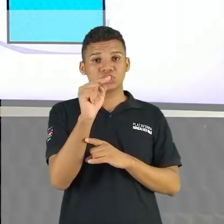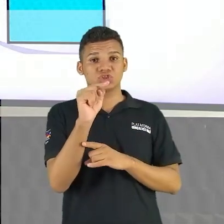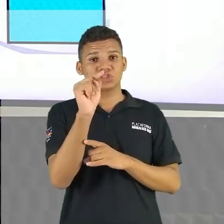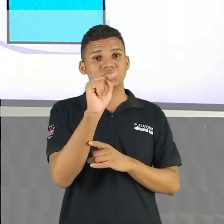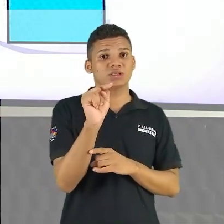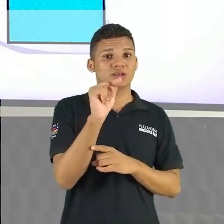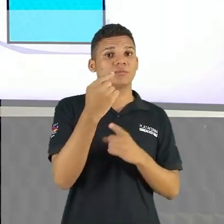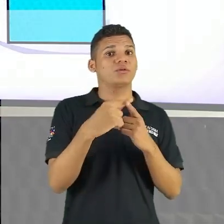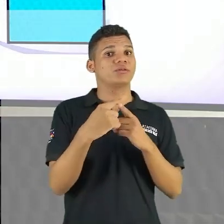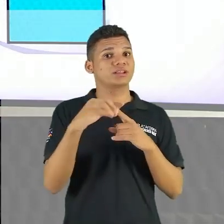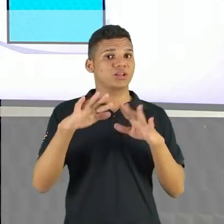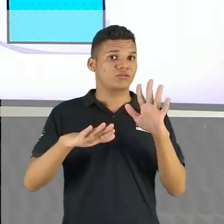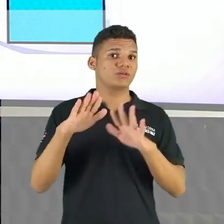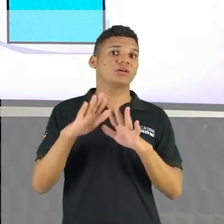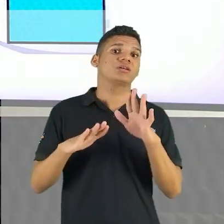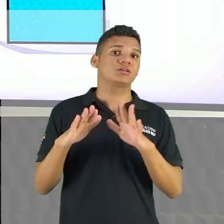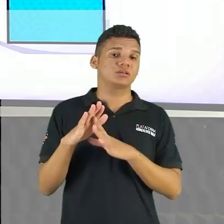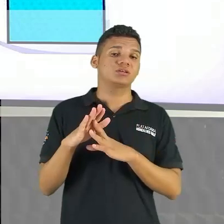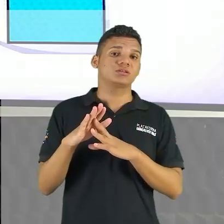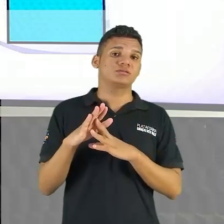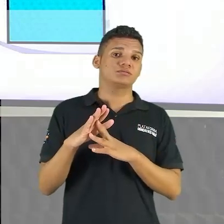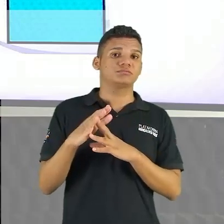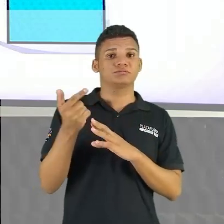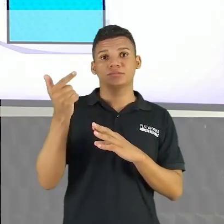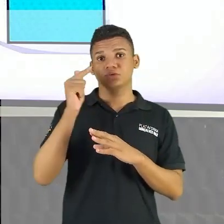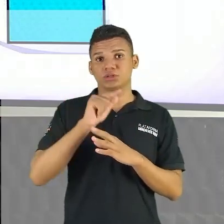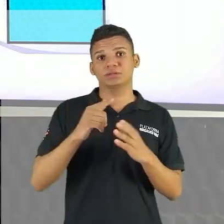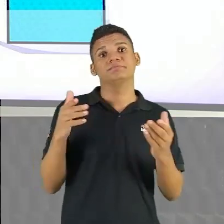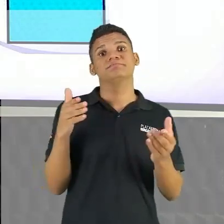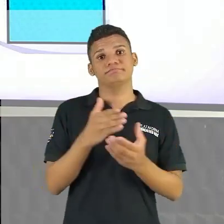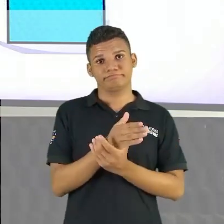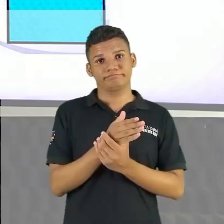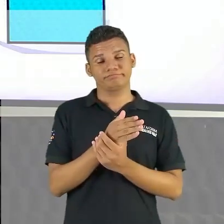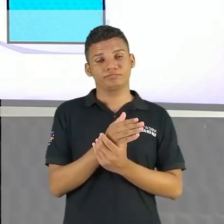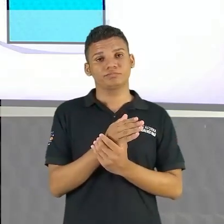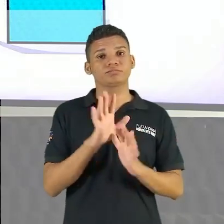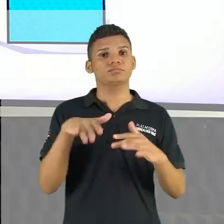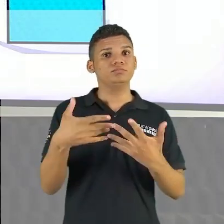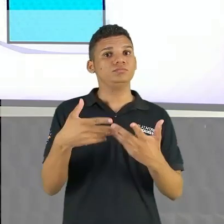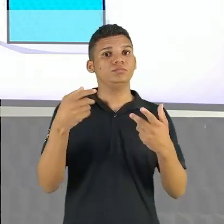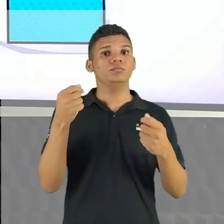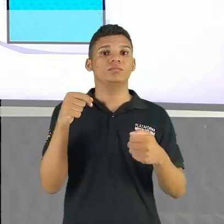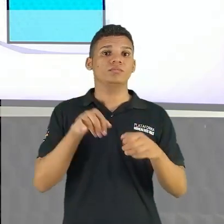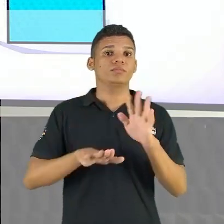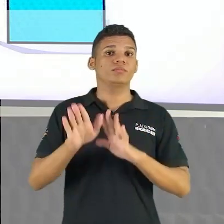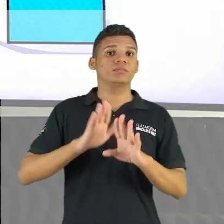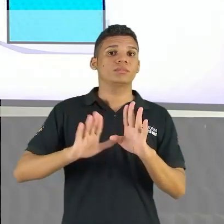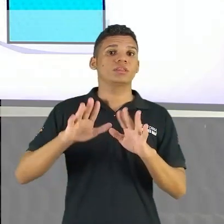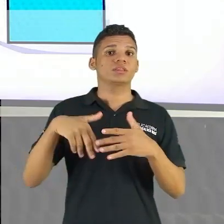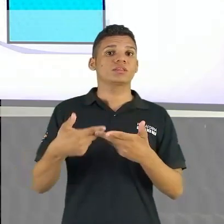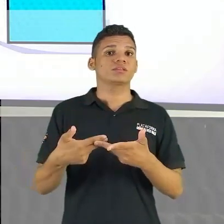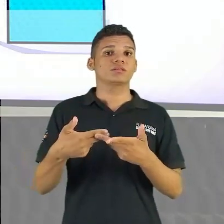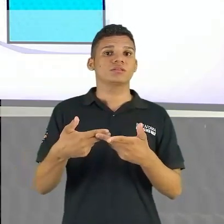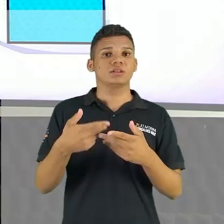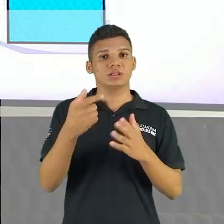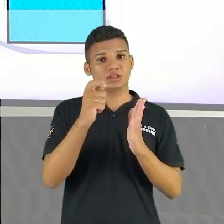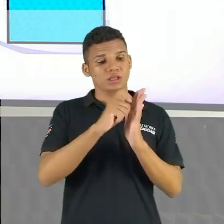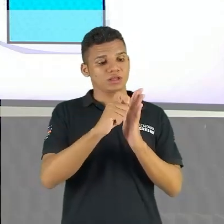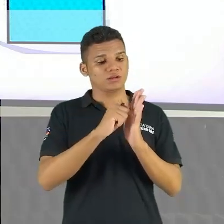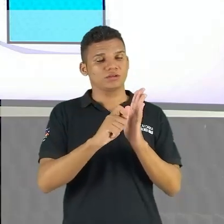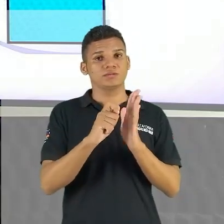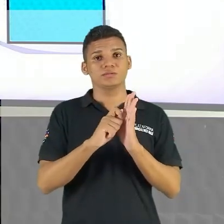fazer você se desclassificar Além disso eh tome cuidado para não escrever a sua redação em inglês não é